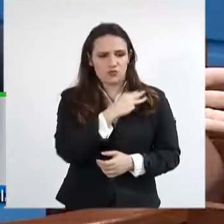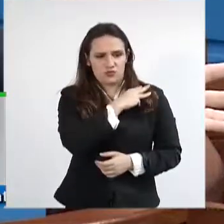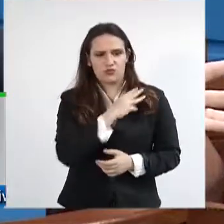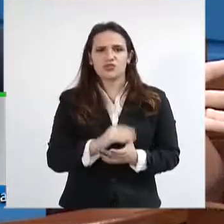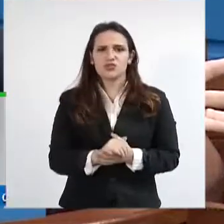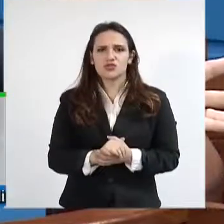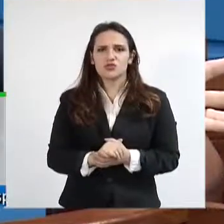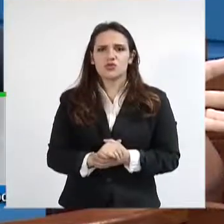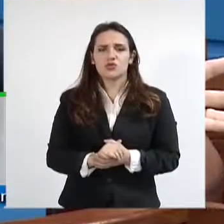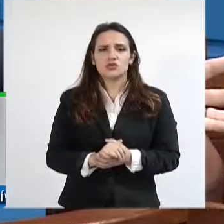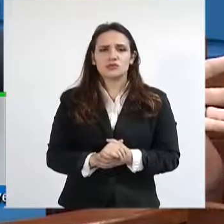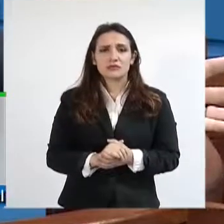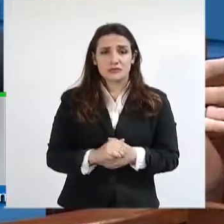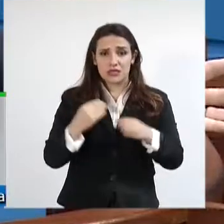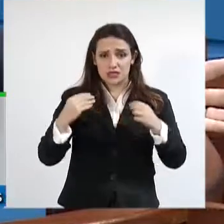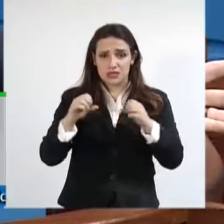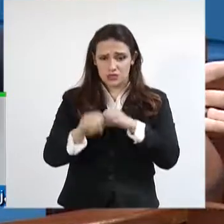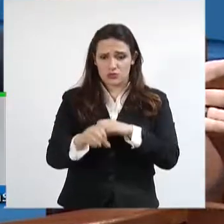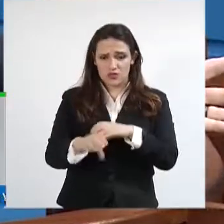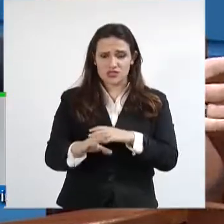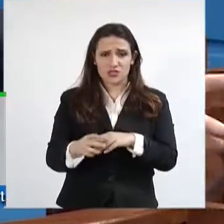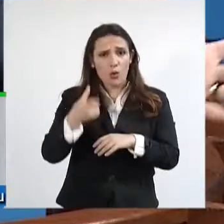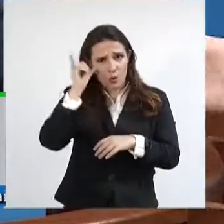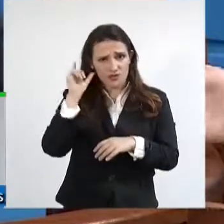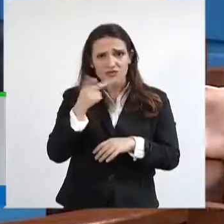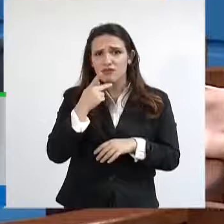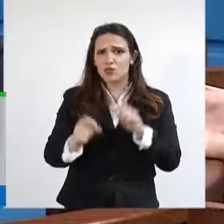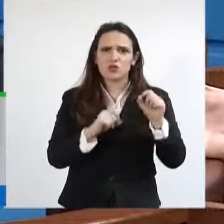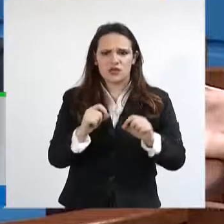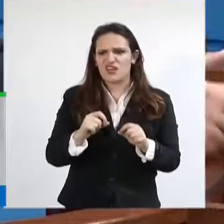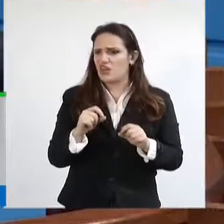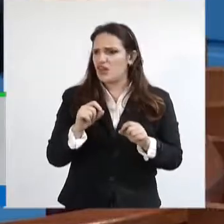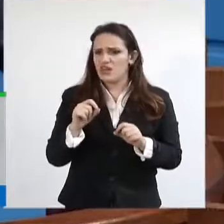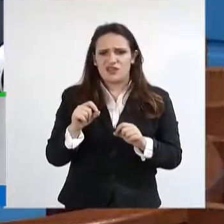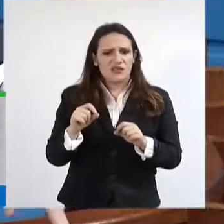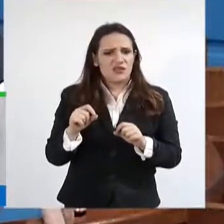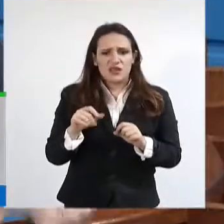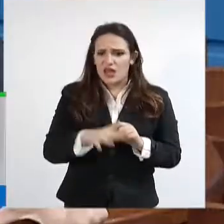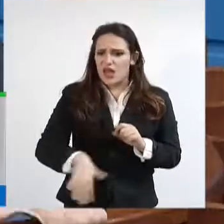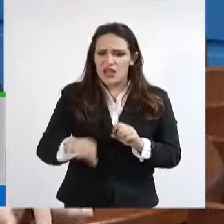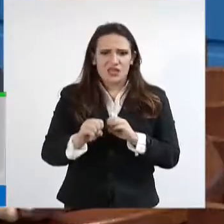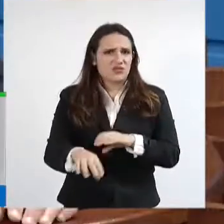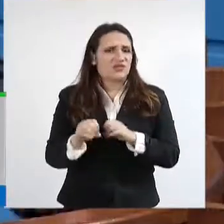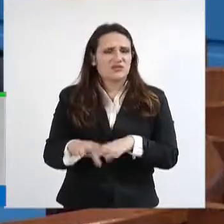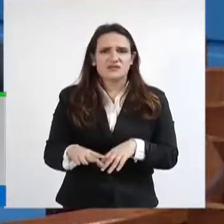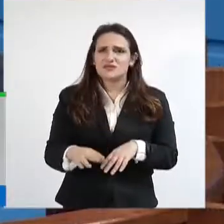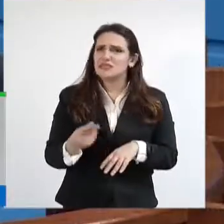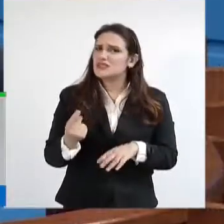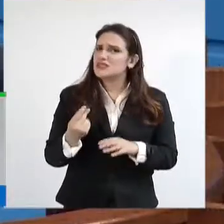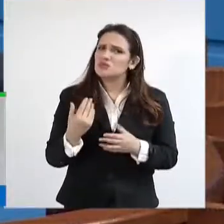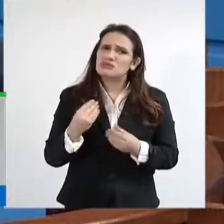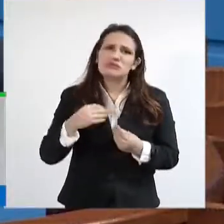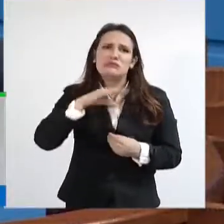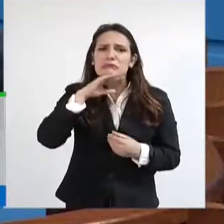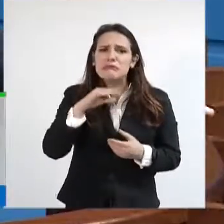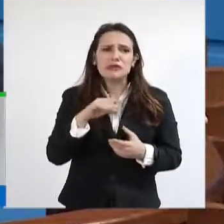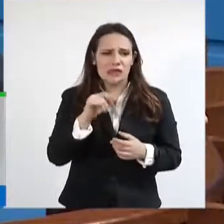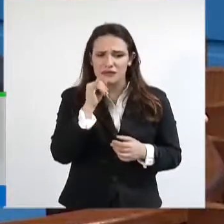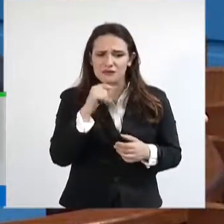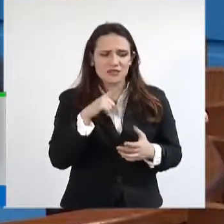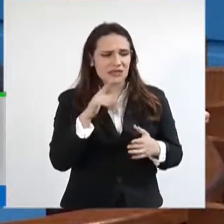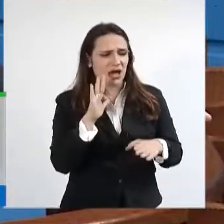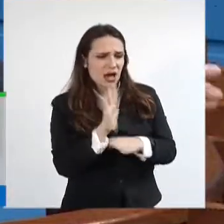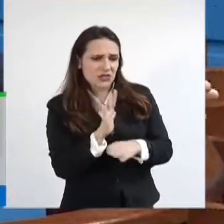no Congresso Nacional, o ensino superior no Brasil dá muita despesa, nós temos que investir na creche, nós temos que investir lá na